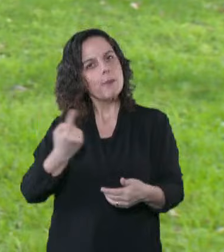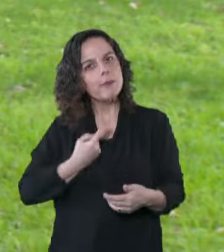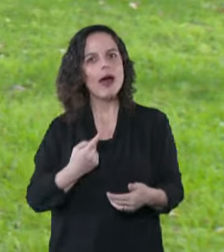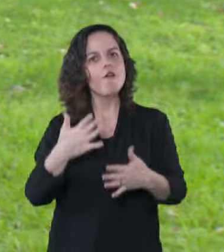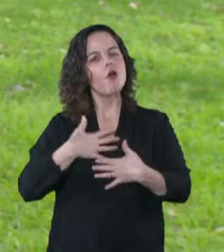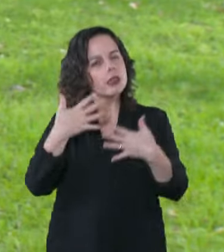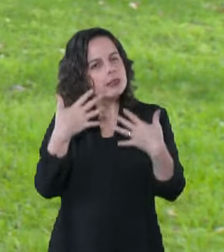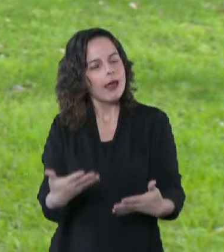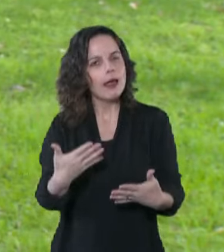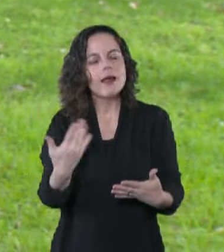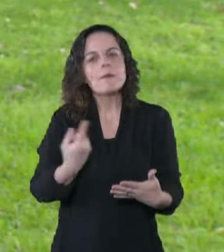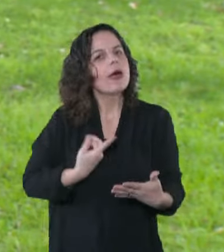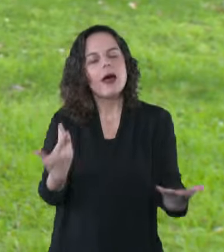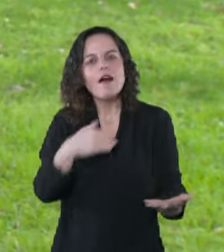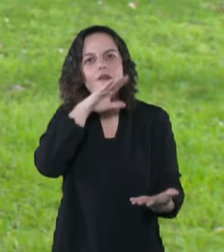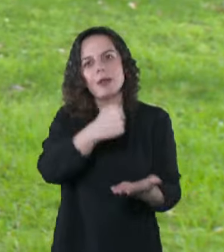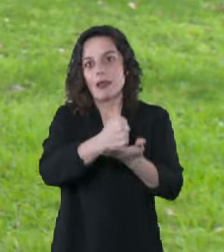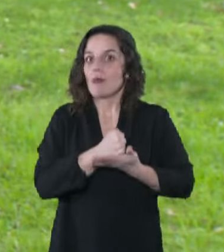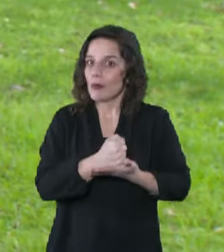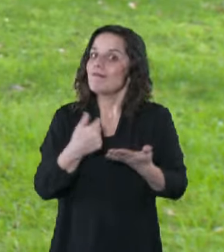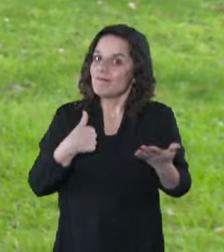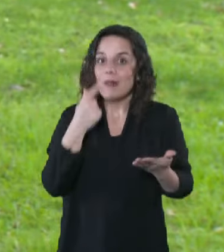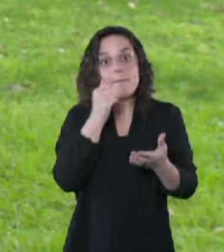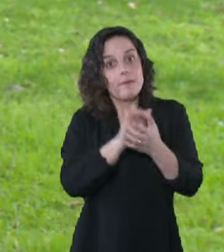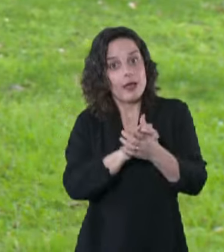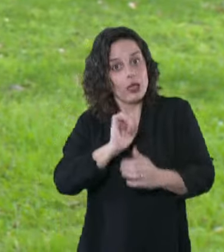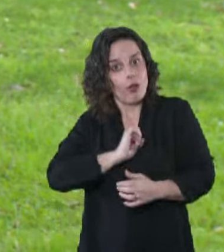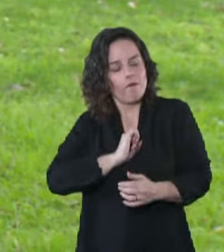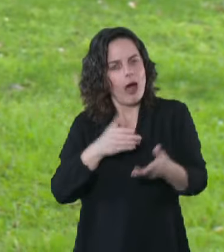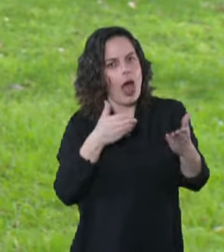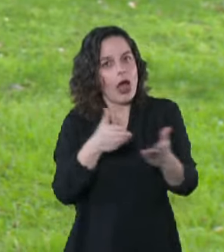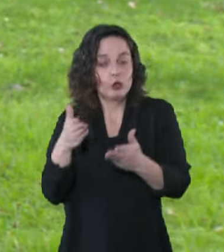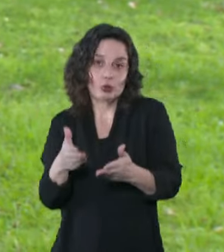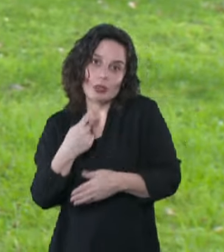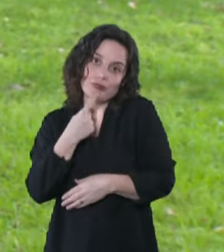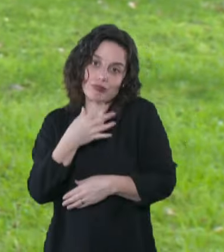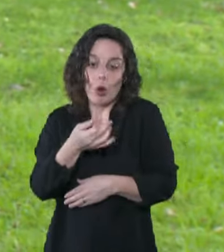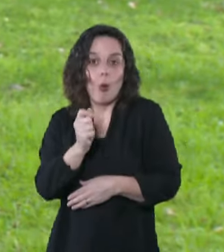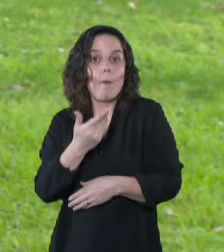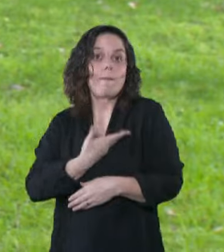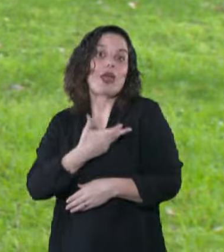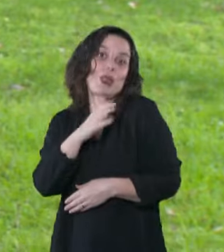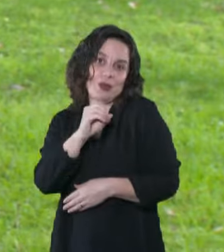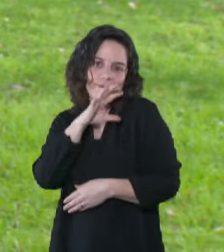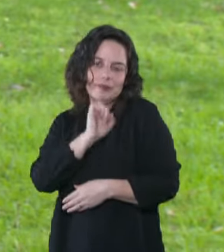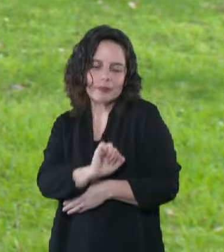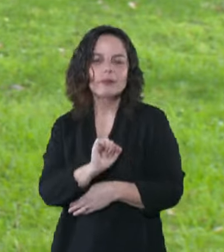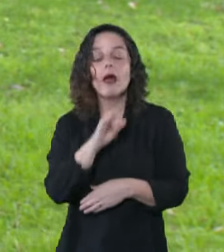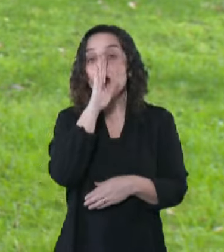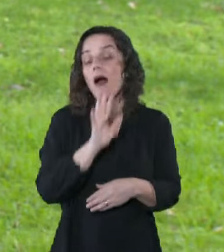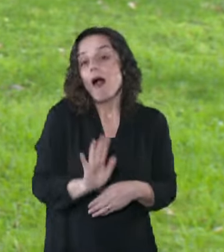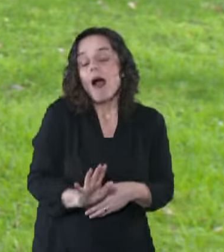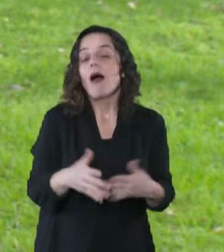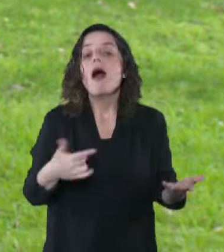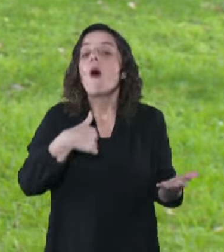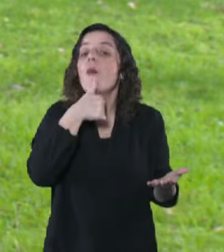preciso apoio familiar. Eu tenho o meu marido, que me ajuda imenso com o Pedro, porque se calhar não tinha